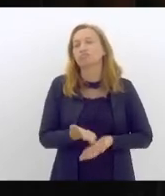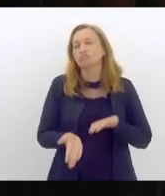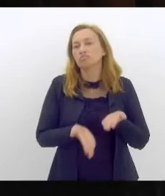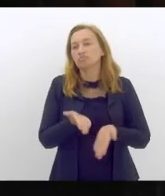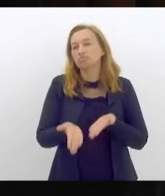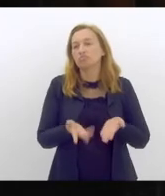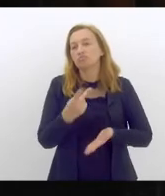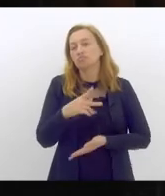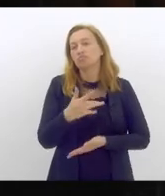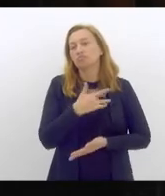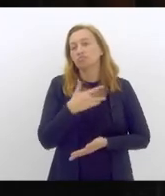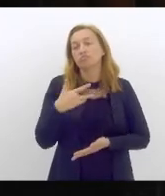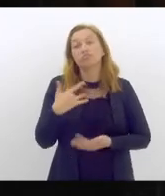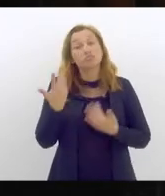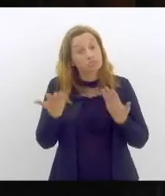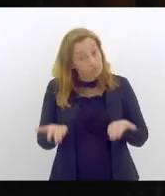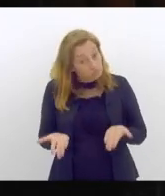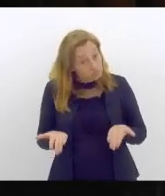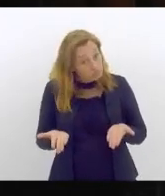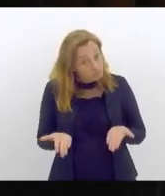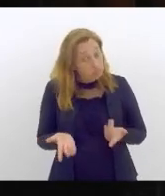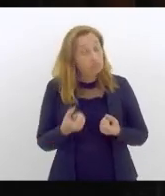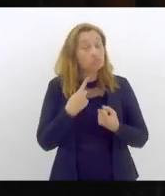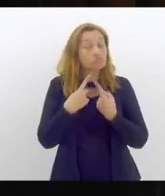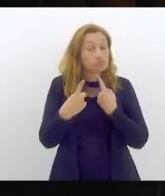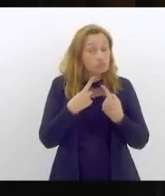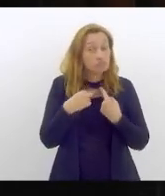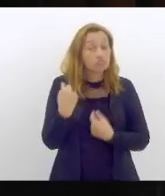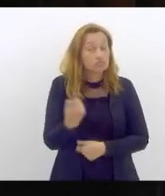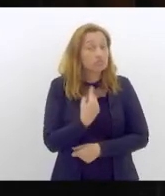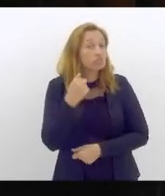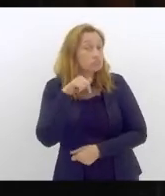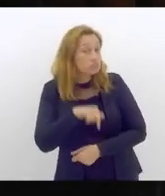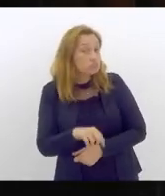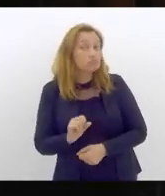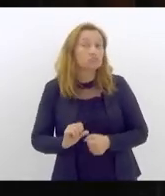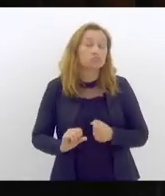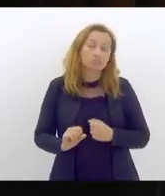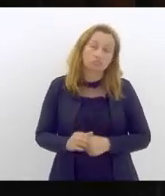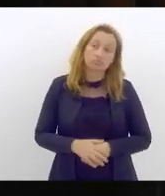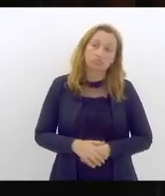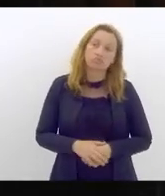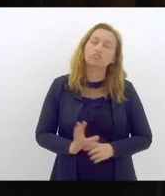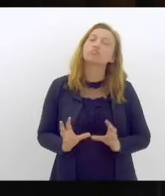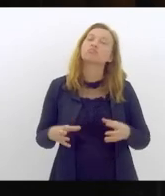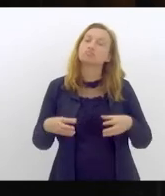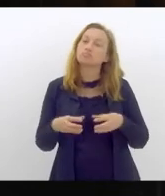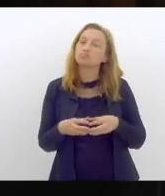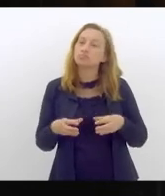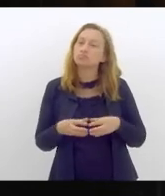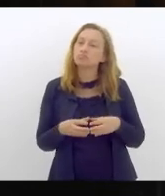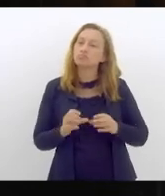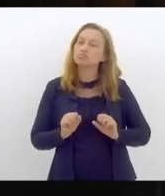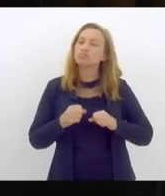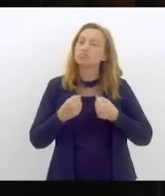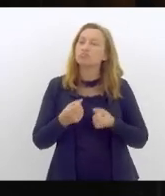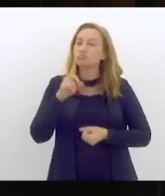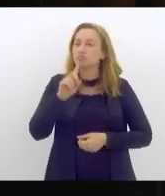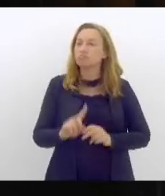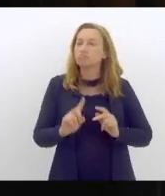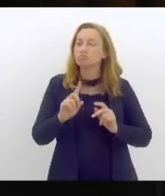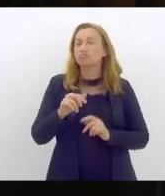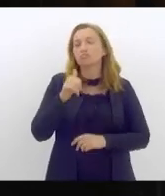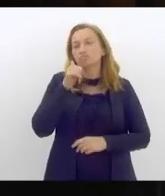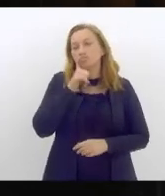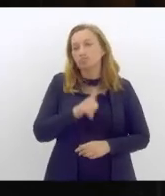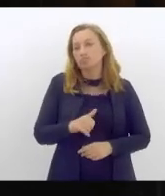cuidado da sua saúde Então esse foi um debate que nós fizemos aqui a partir da comissão de defesa dos direitos da mulher